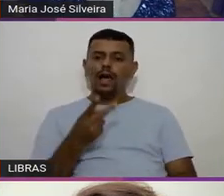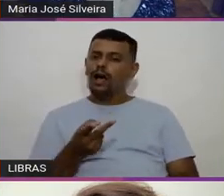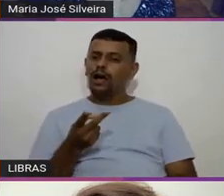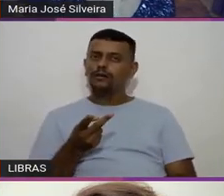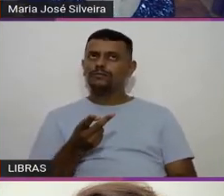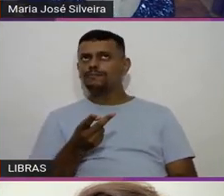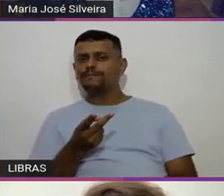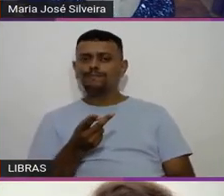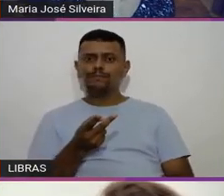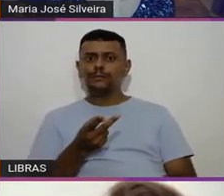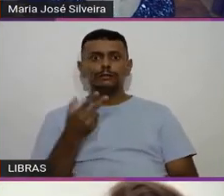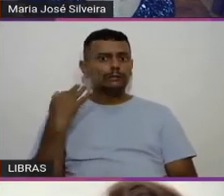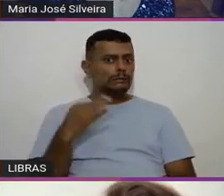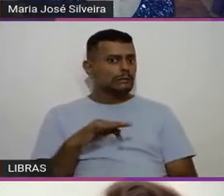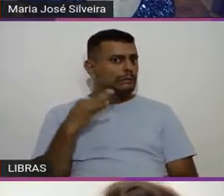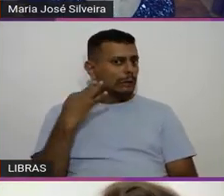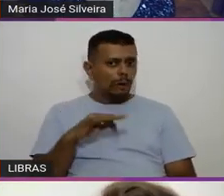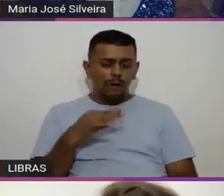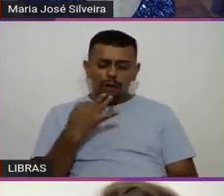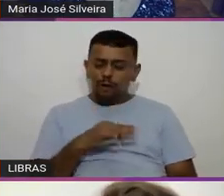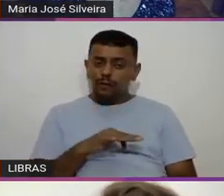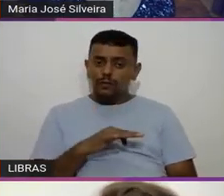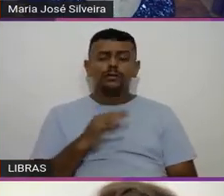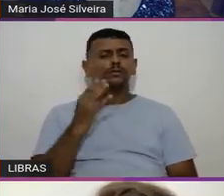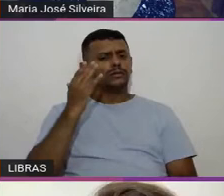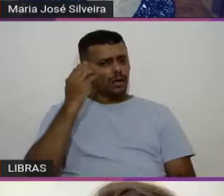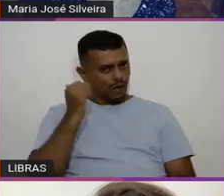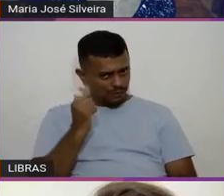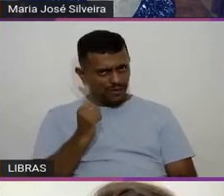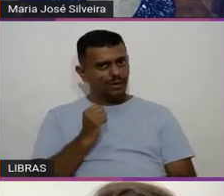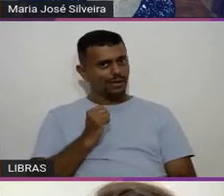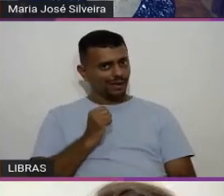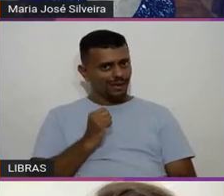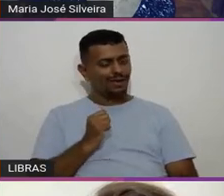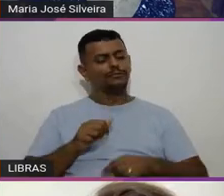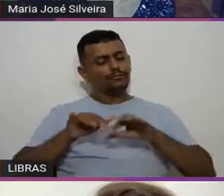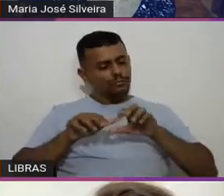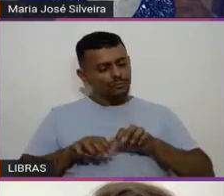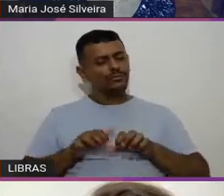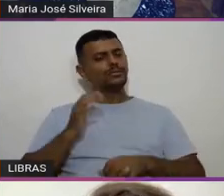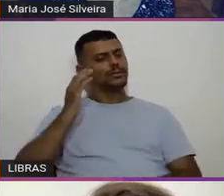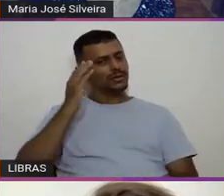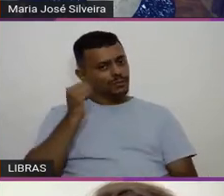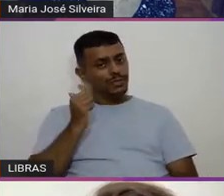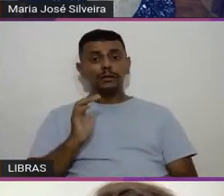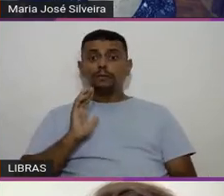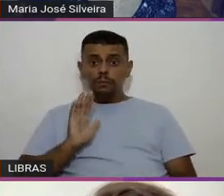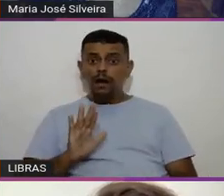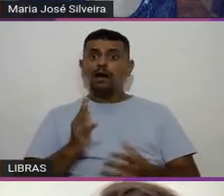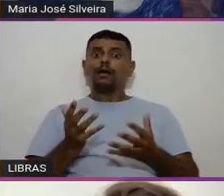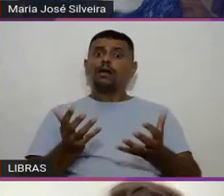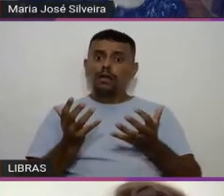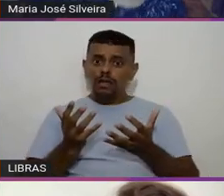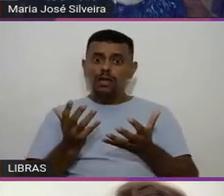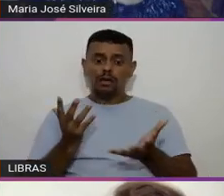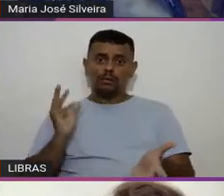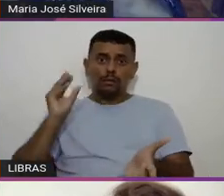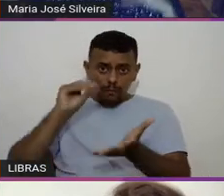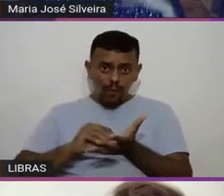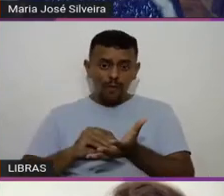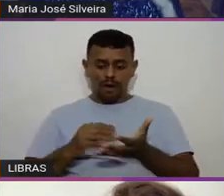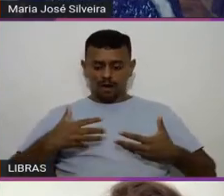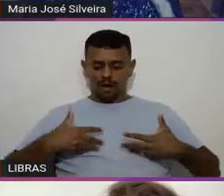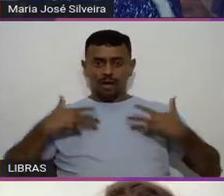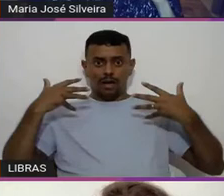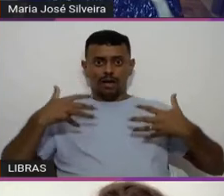é muito dolorido muito dolorido Mas eu também queria trazer uma alegria naquele livro que é uma alegria